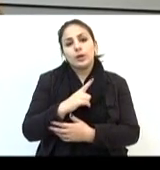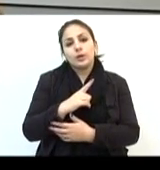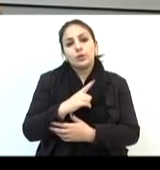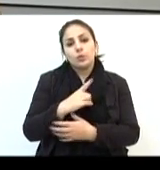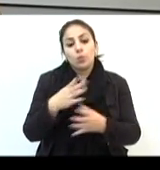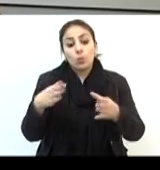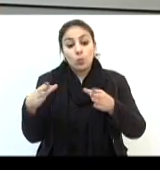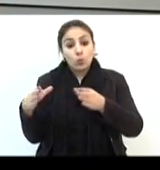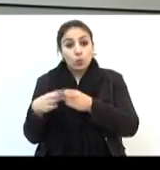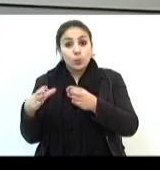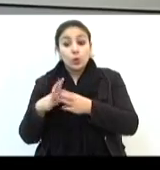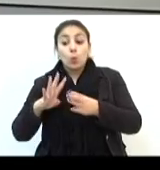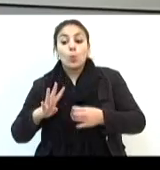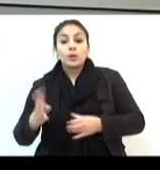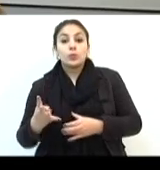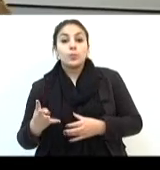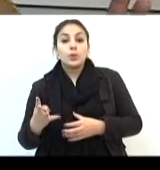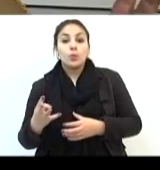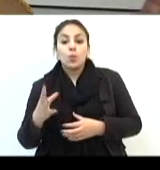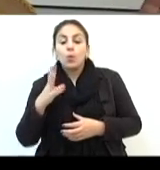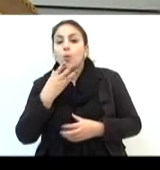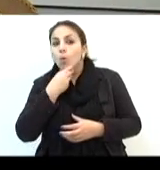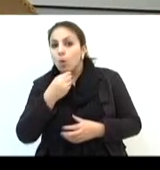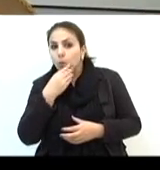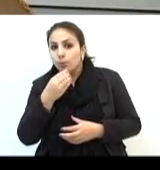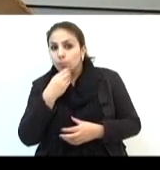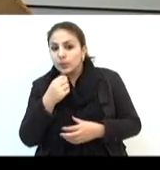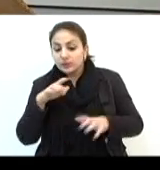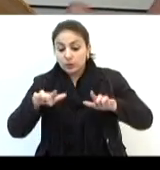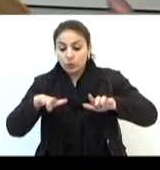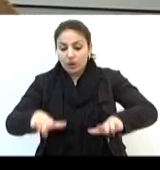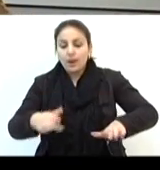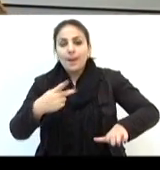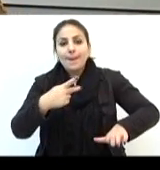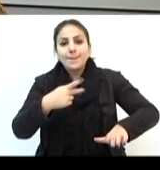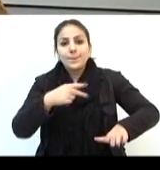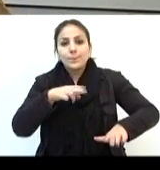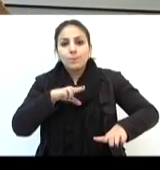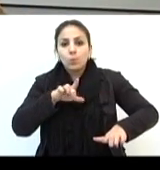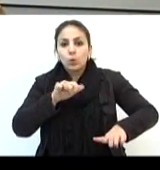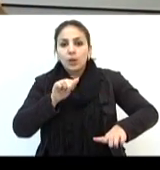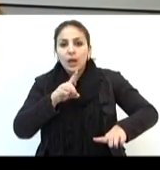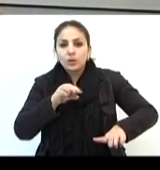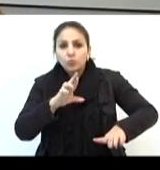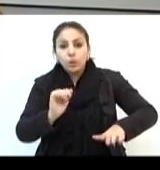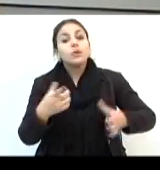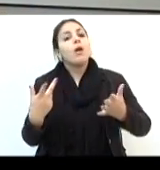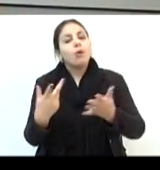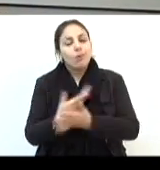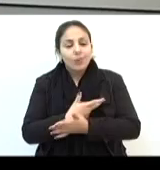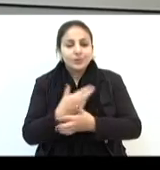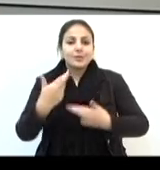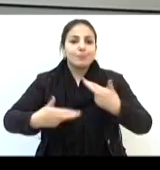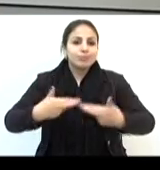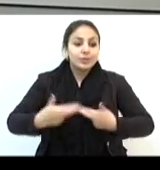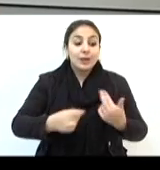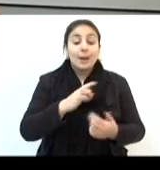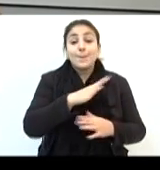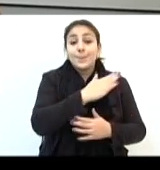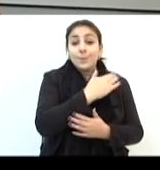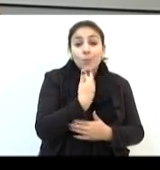um exército de 4 mil homens lá no Pulador. E aí se travou essa maior batalha, que foi uma morte de